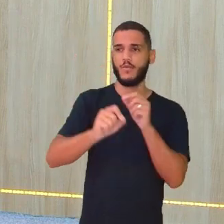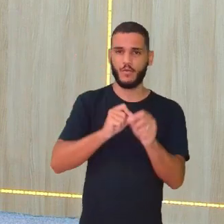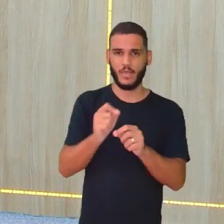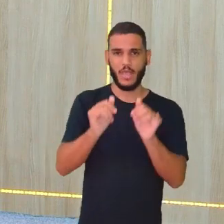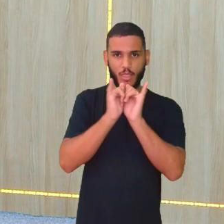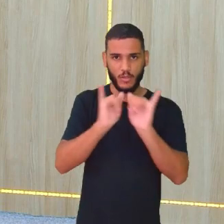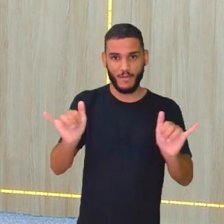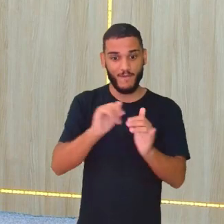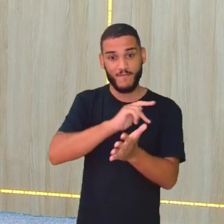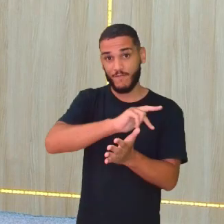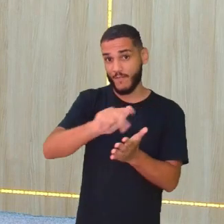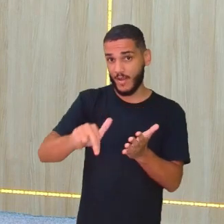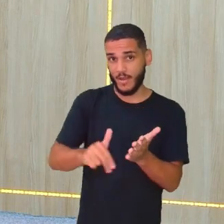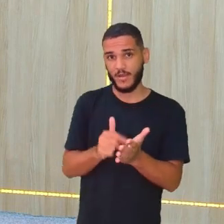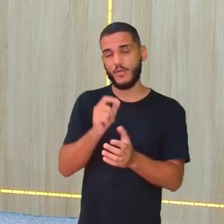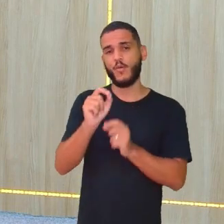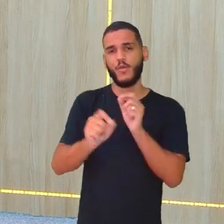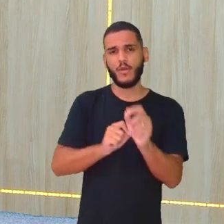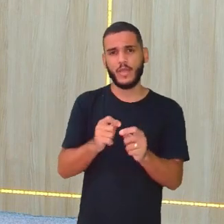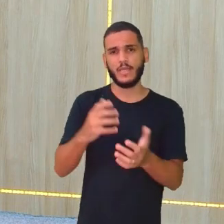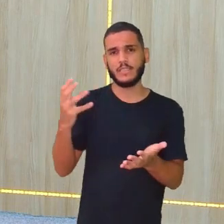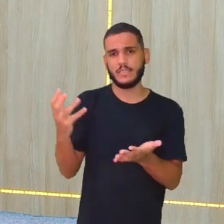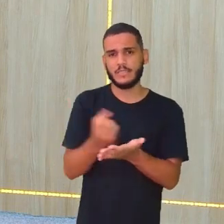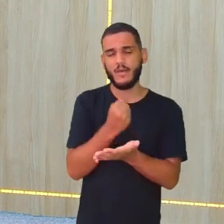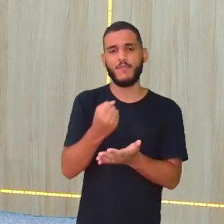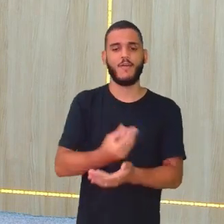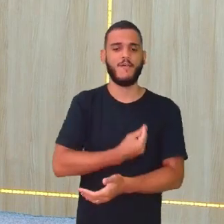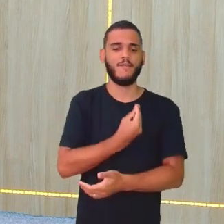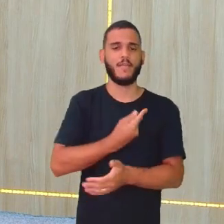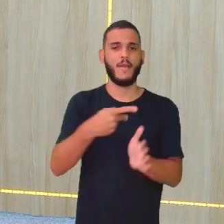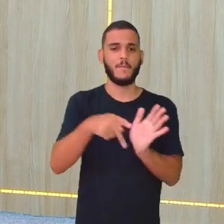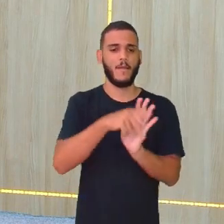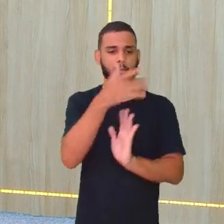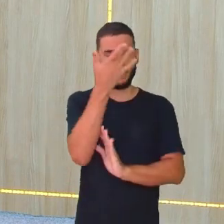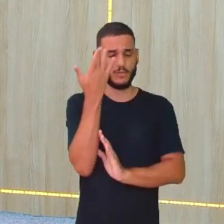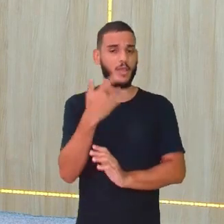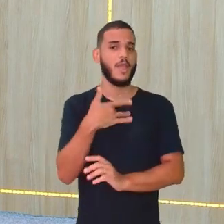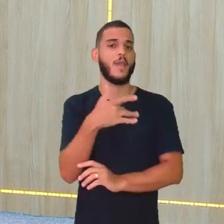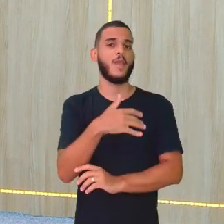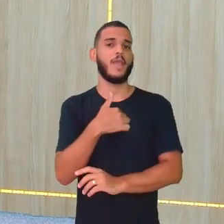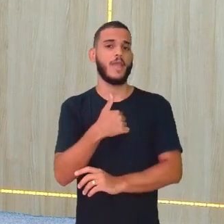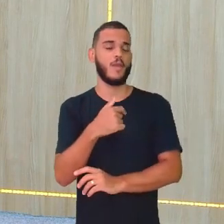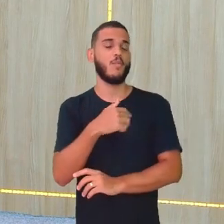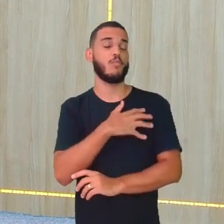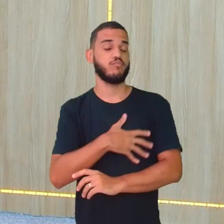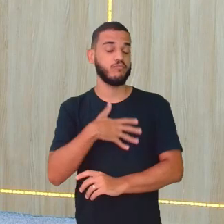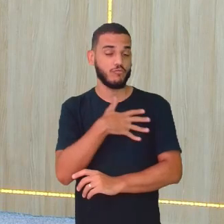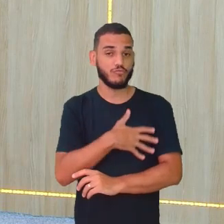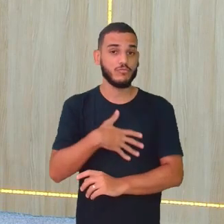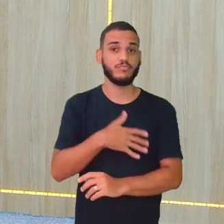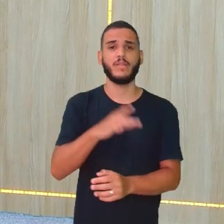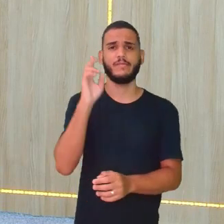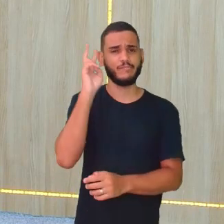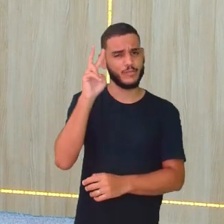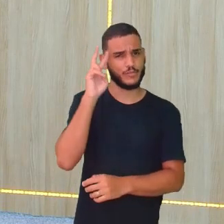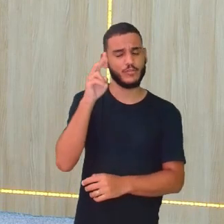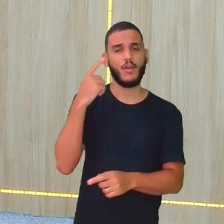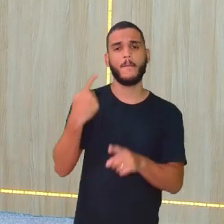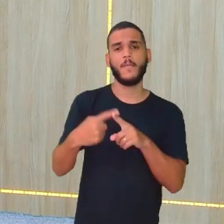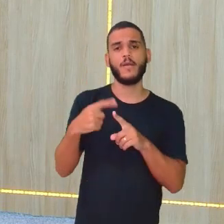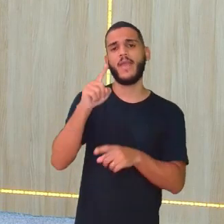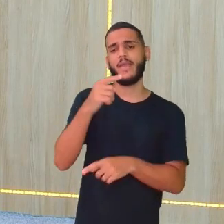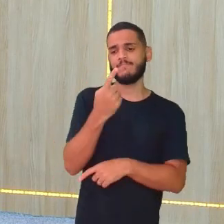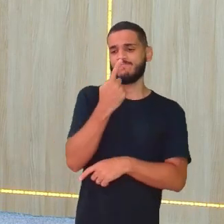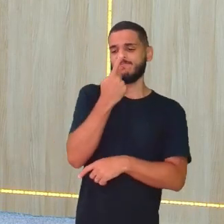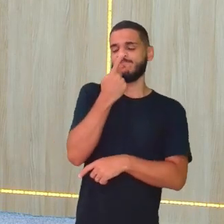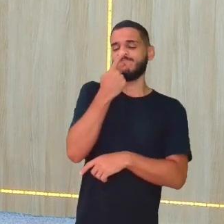em vários jornais, e meio que esse sonho salvou a vida dele. Então, eu gostei muito dessa história, porque é um Sim. lugar que eu conhecia muito, assim. É afetivo,